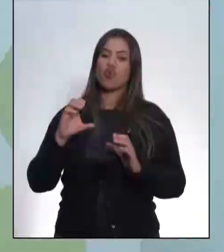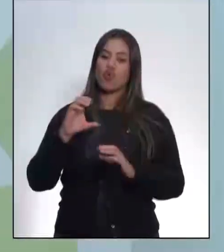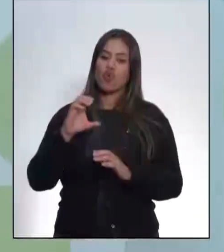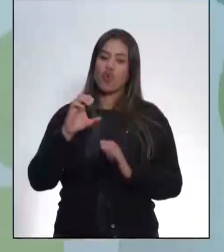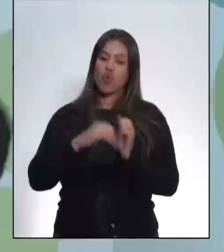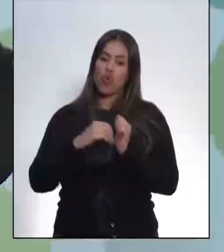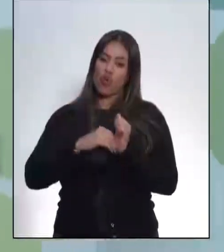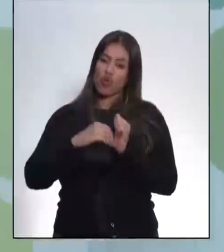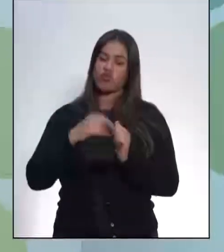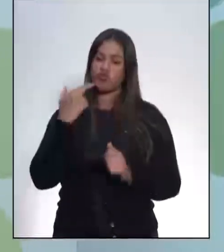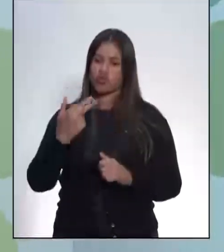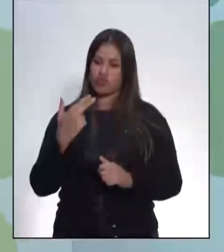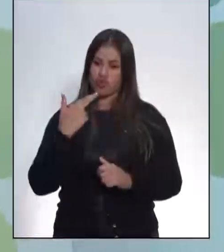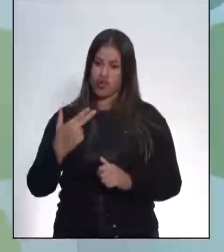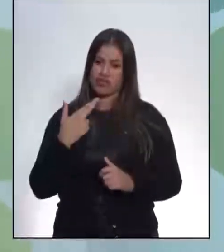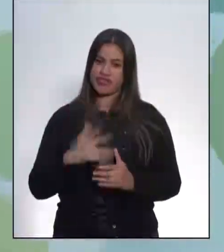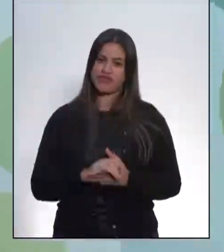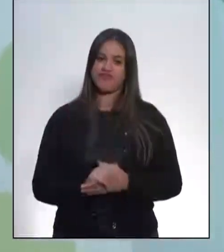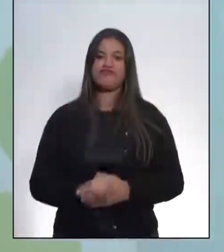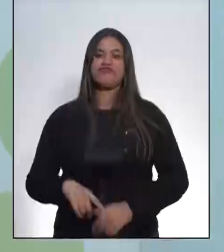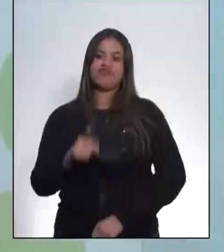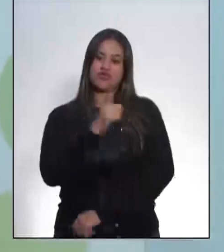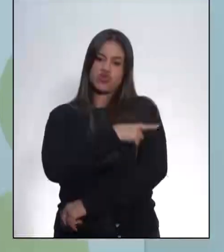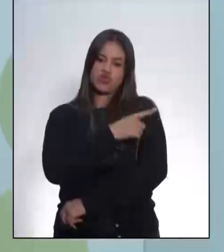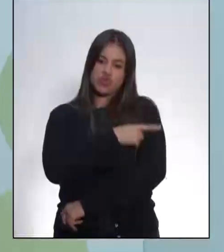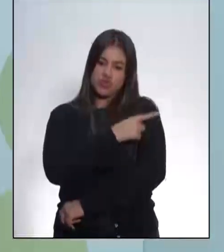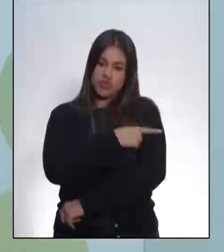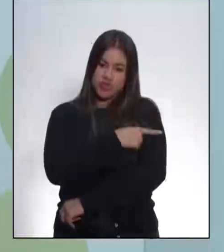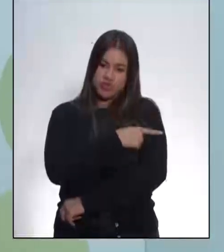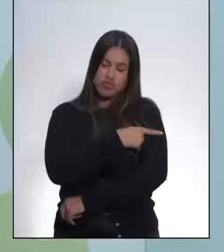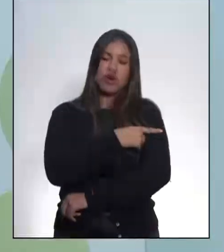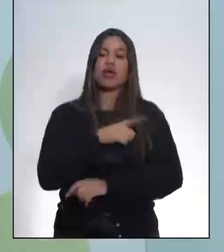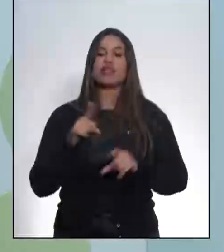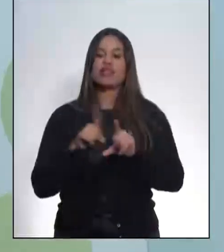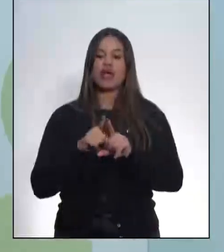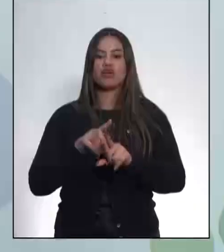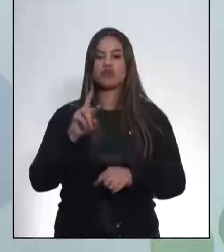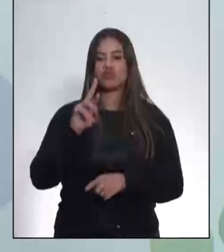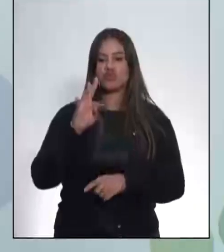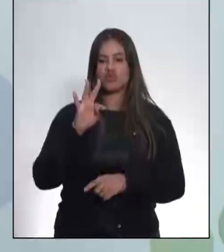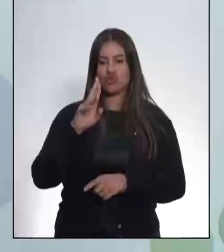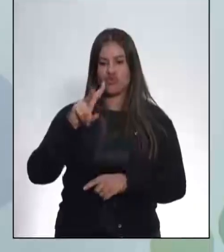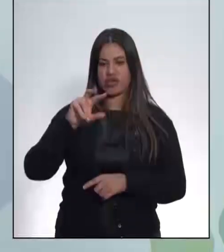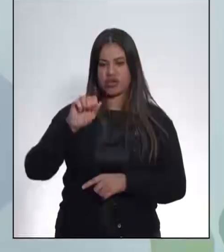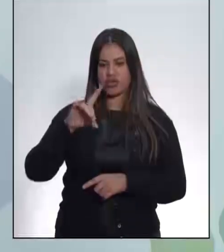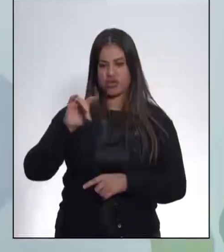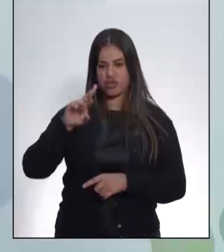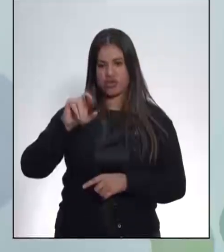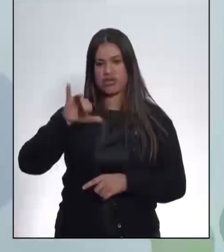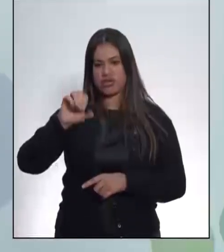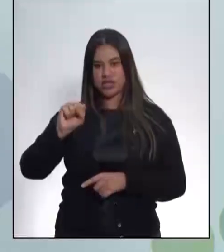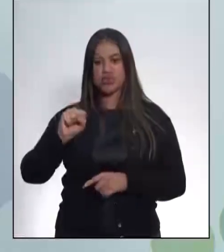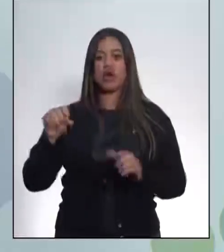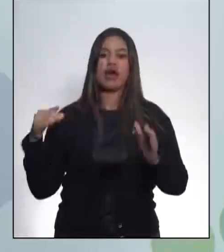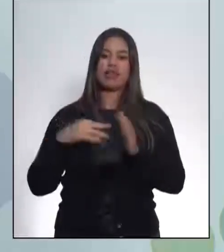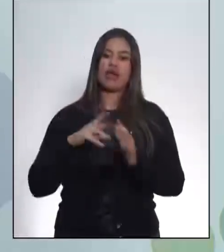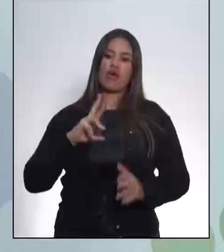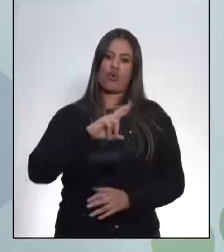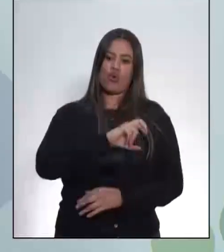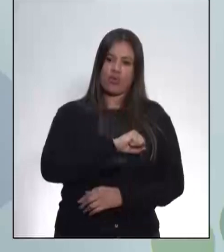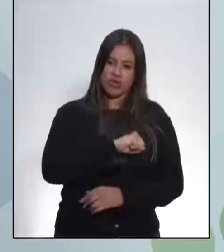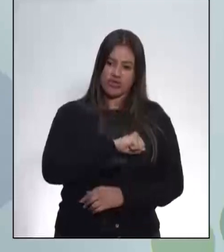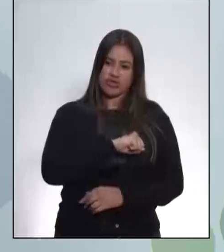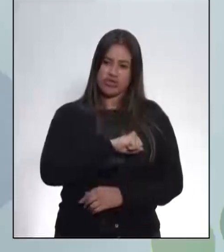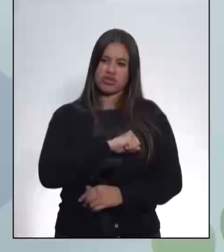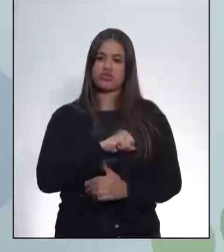Escola normal. Do primeiro colegial, vai do trovadorismo até o romantismo. Segundo colegial, vai do realismo até o